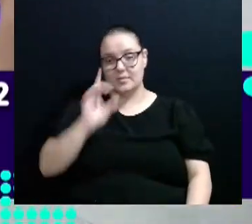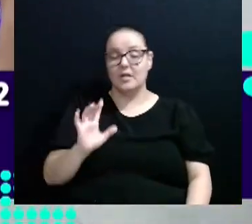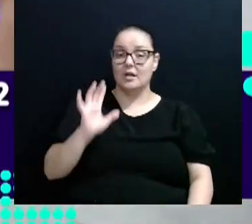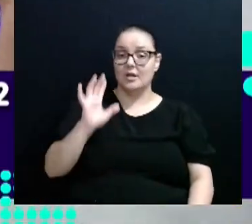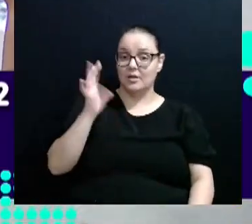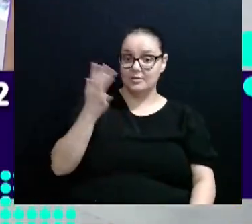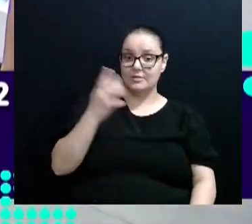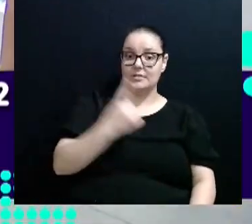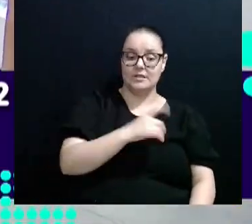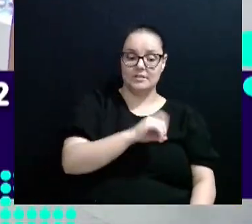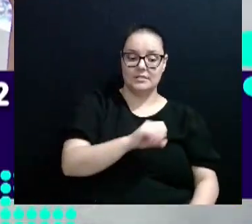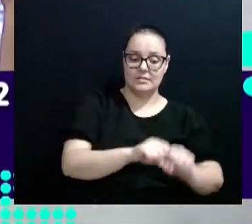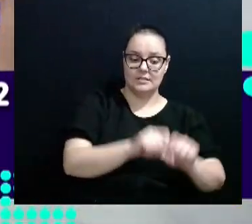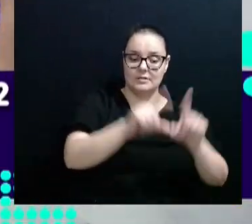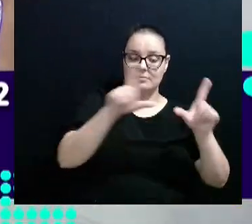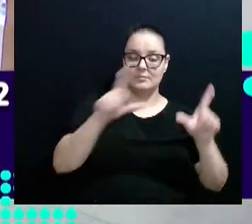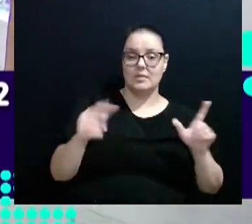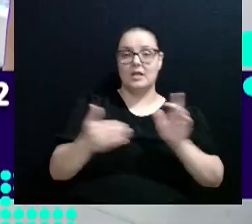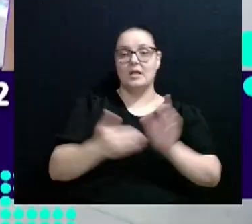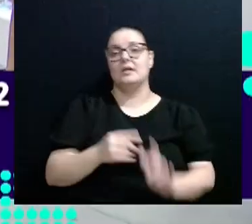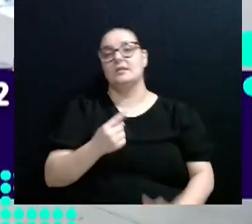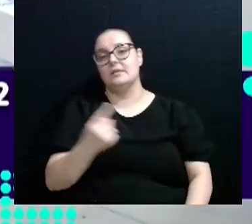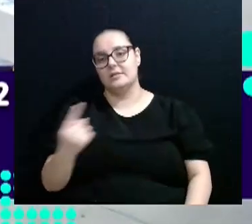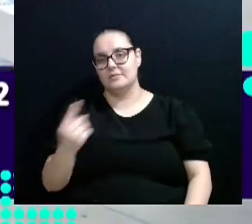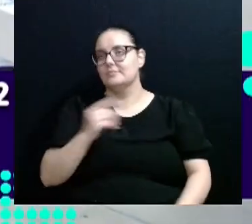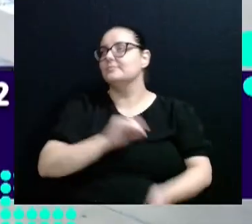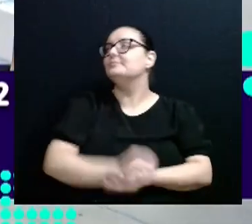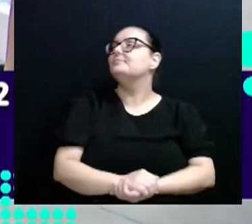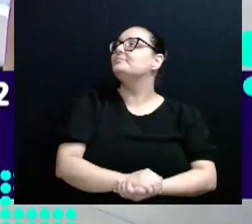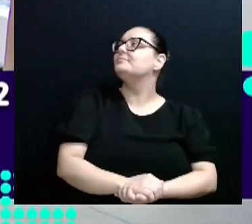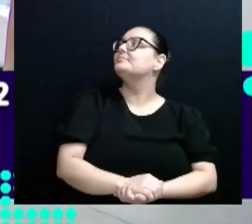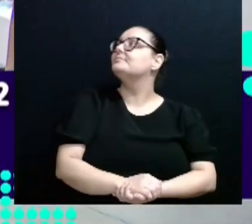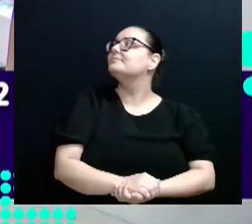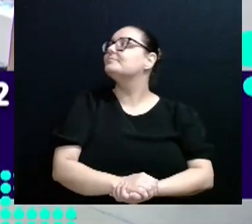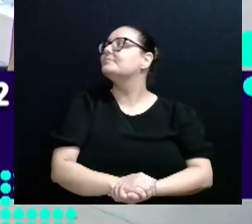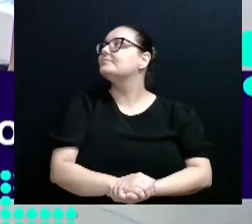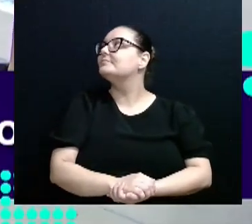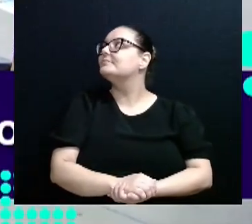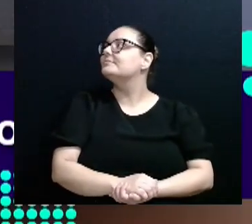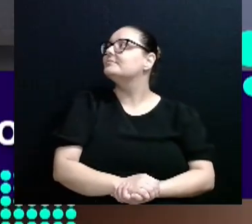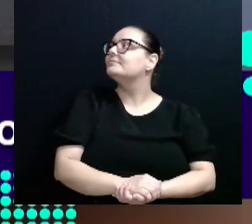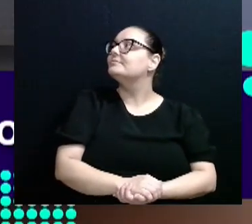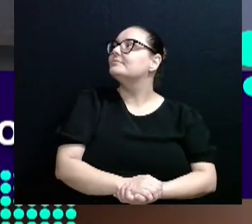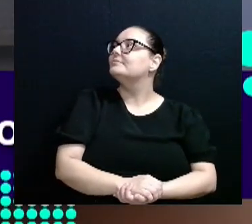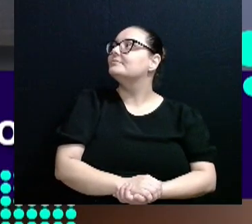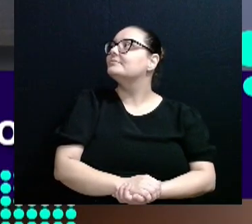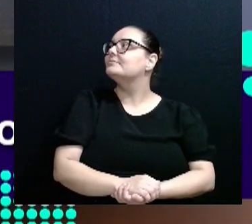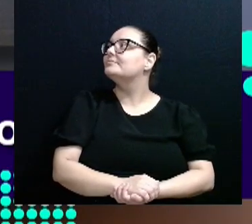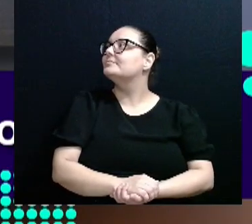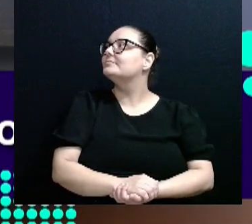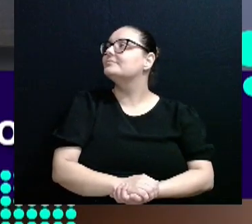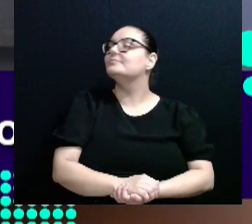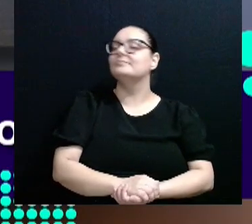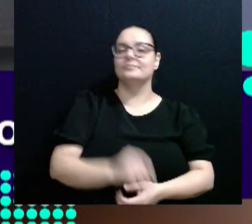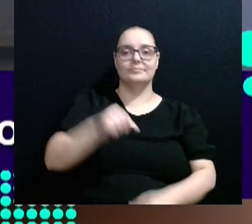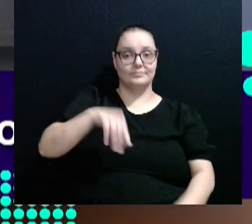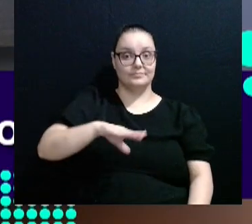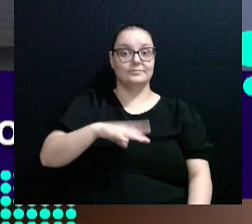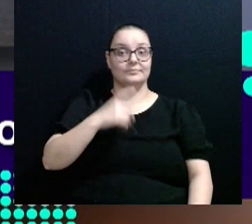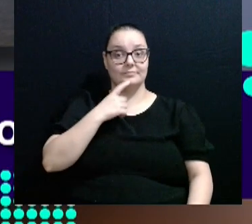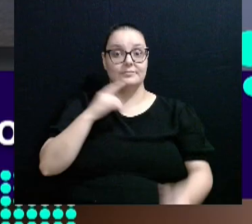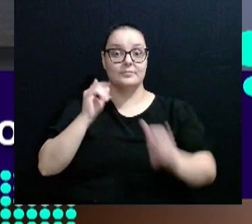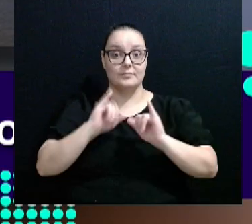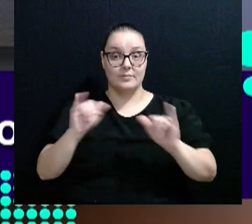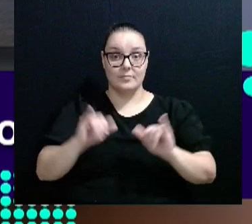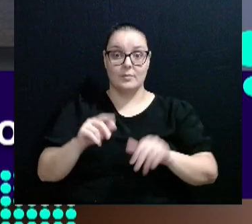horas da manhã às 11 horas. Em Campinas, a campanha de popularização